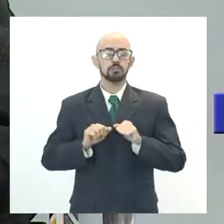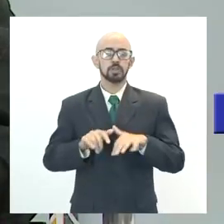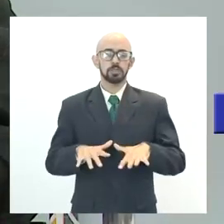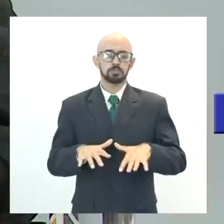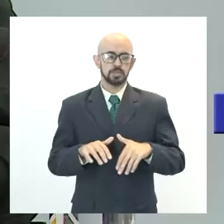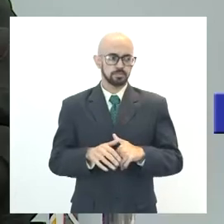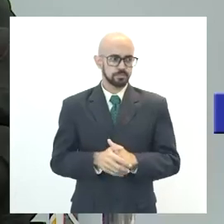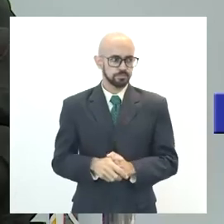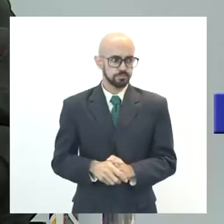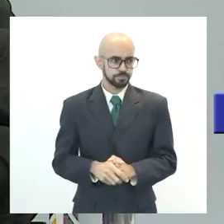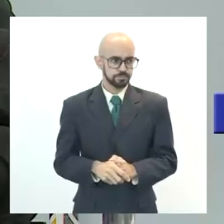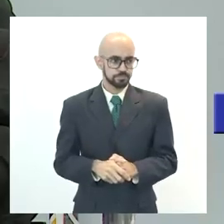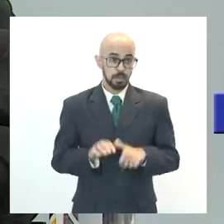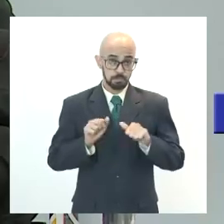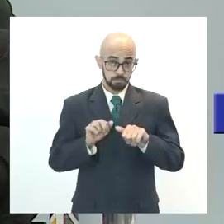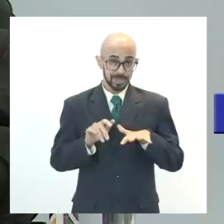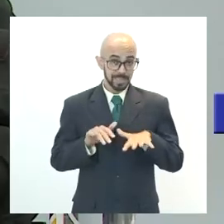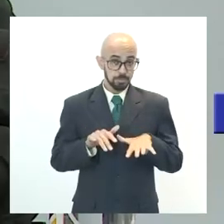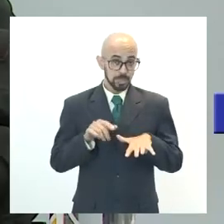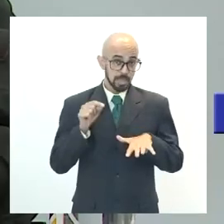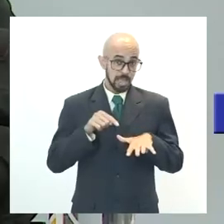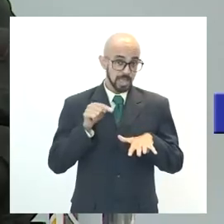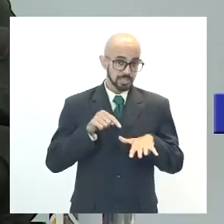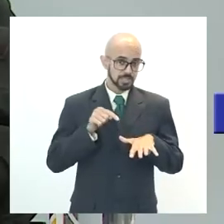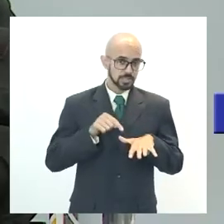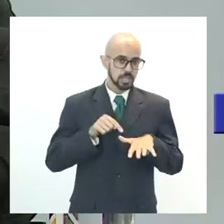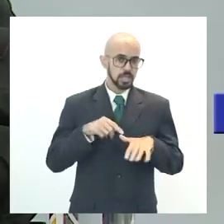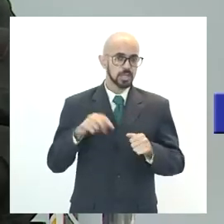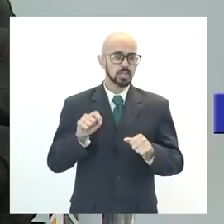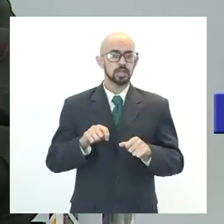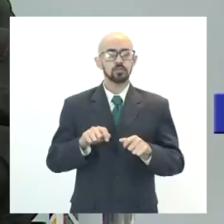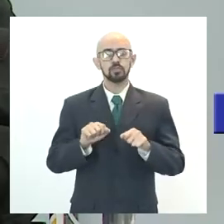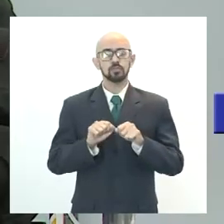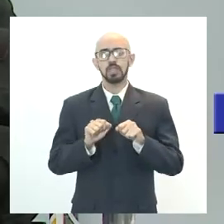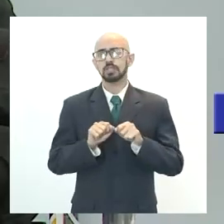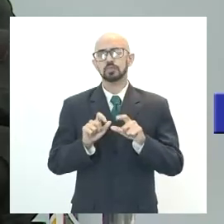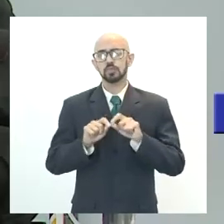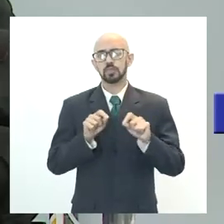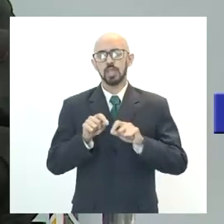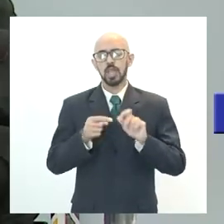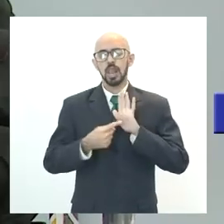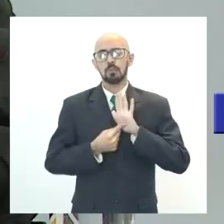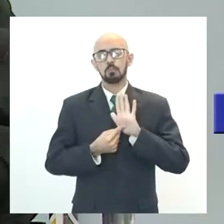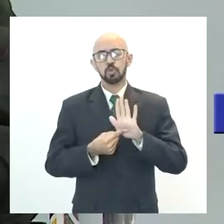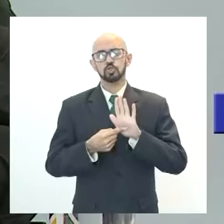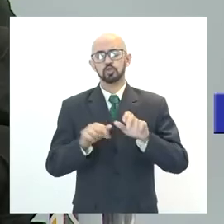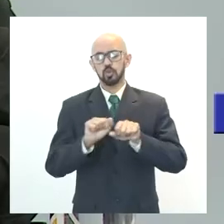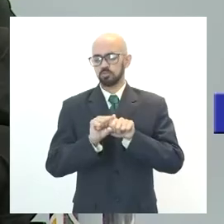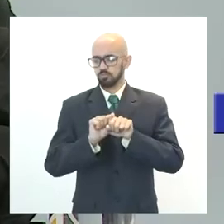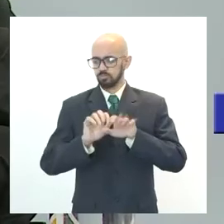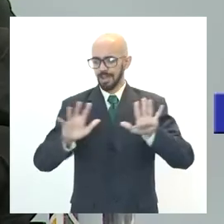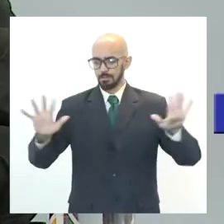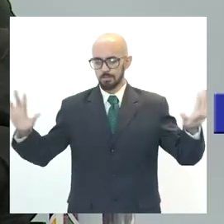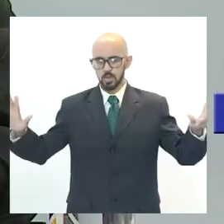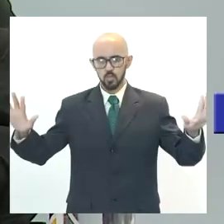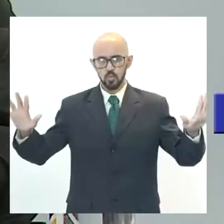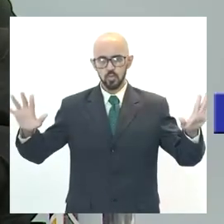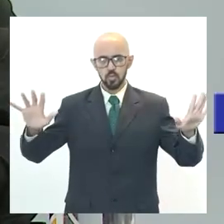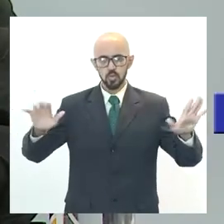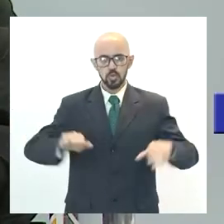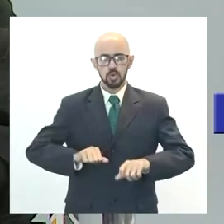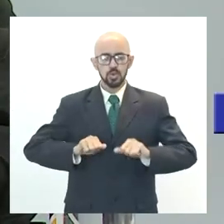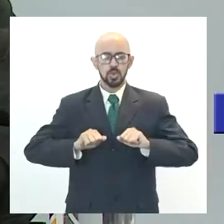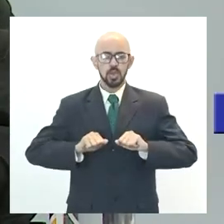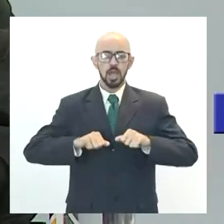e a pandemia ela diz corte do a pandemia da Vivi ficou cristalizou